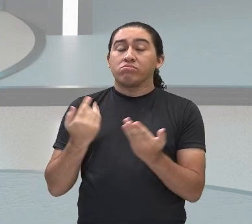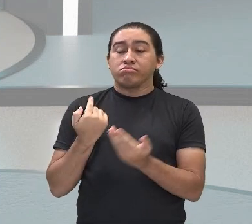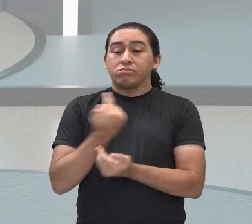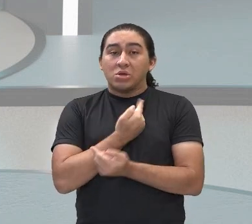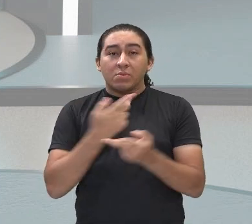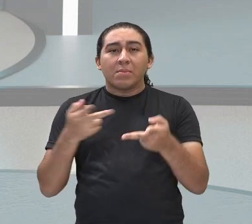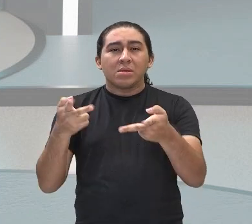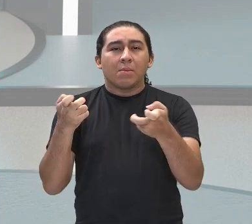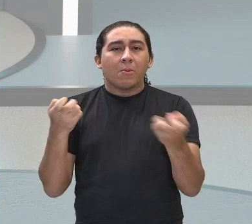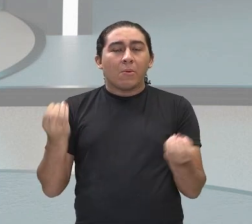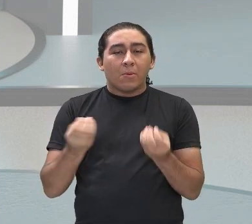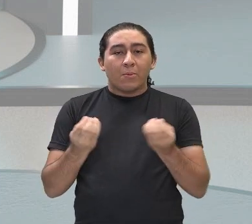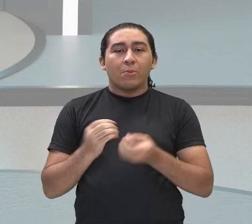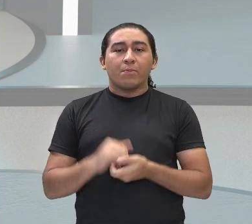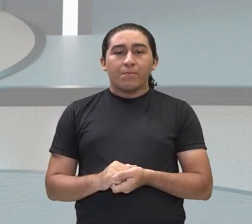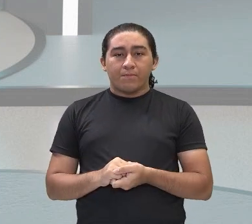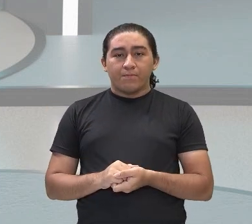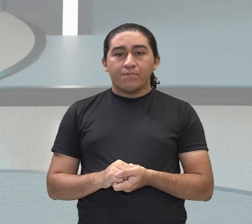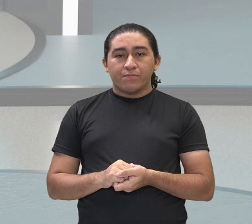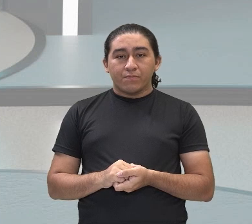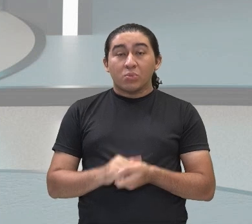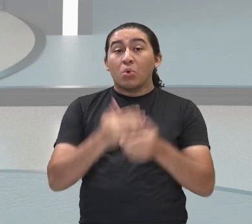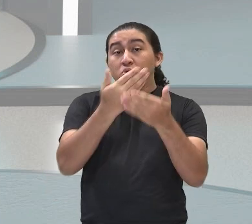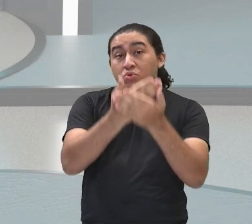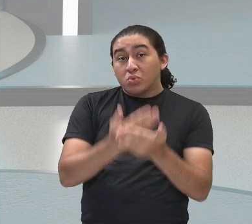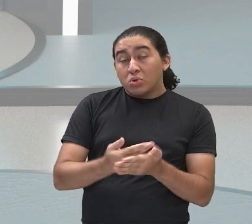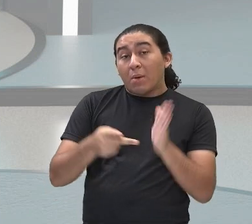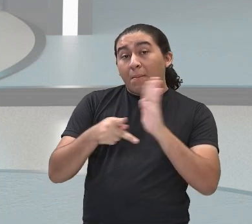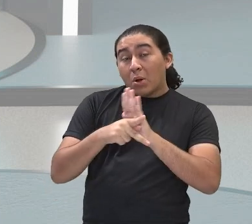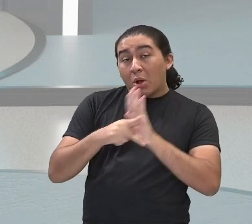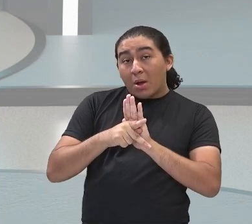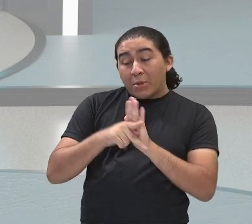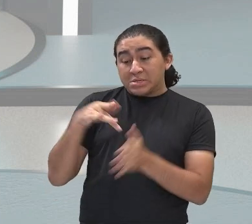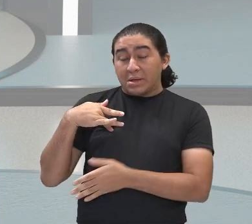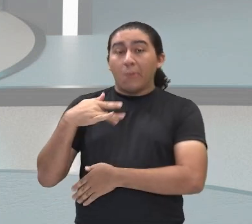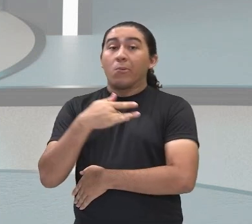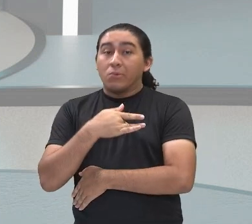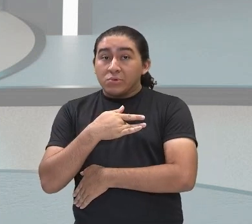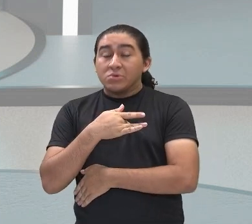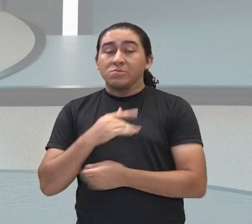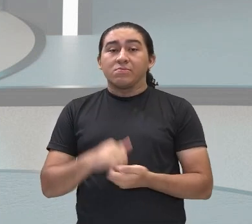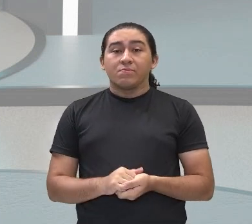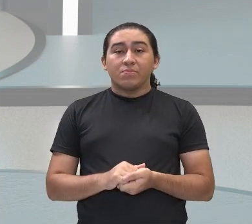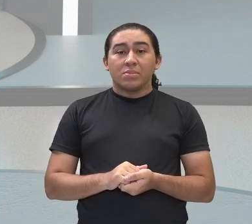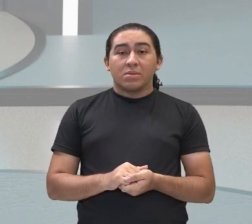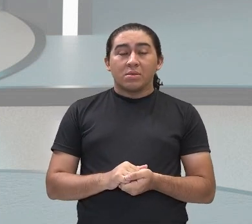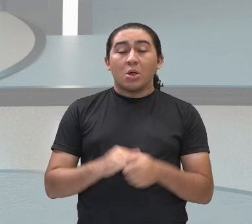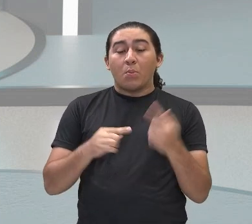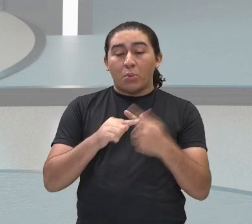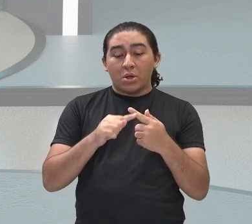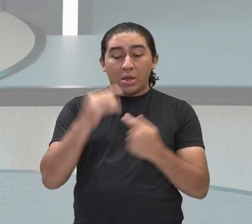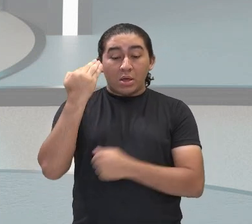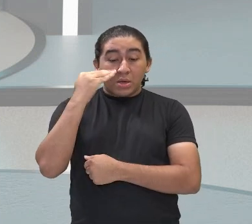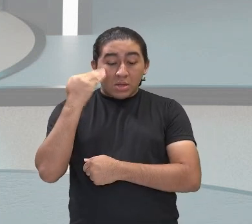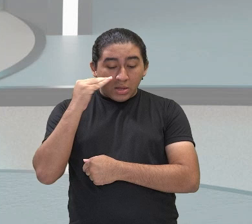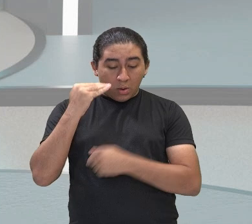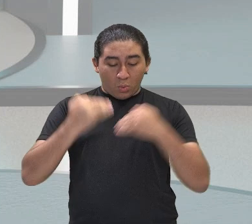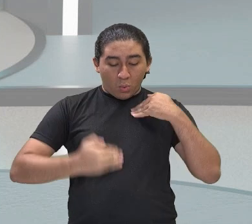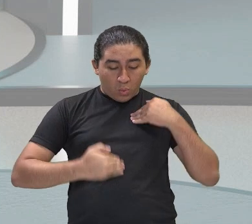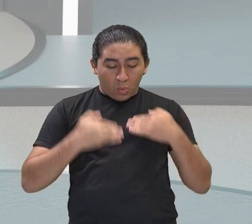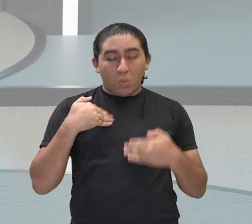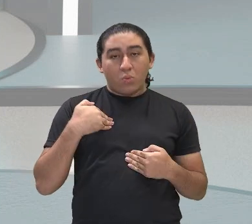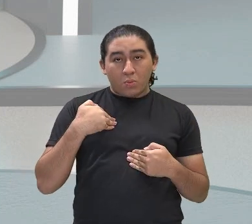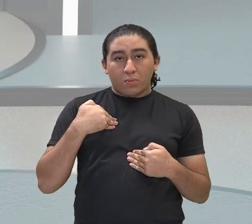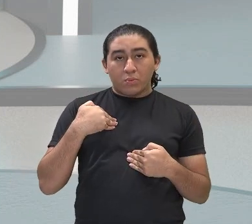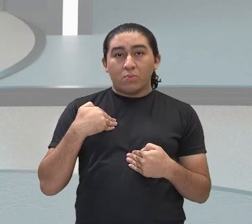perceber, dentro do estudo da medicina. Por quê? Essa compreensão do corpo, ela